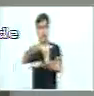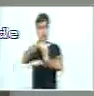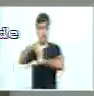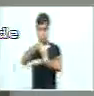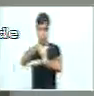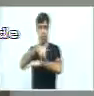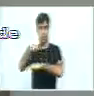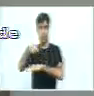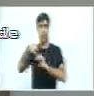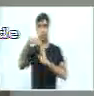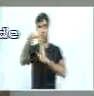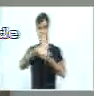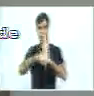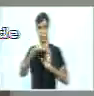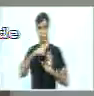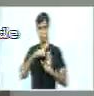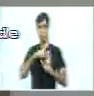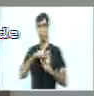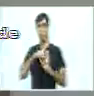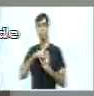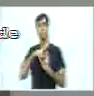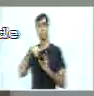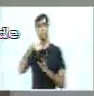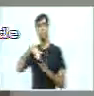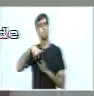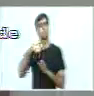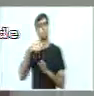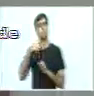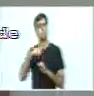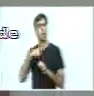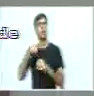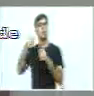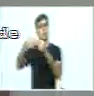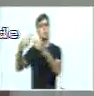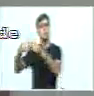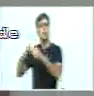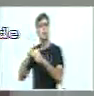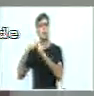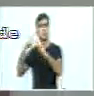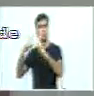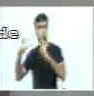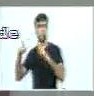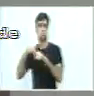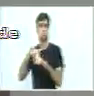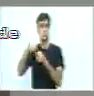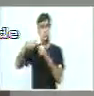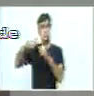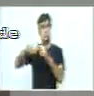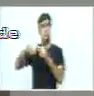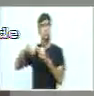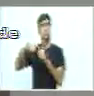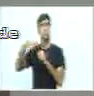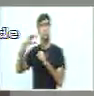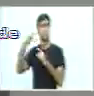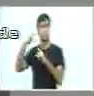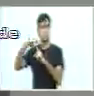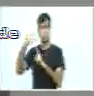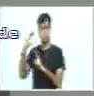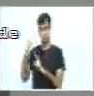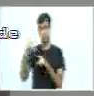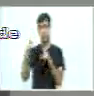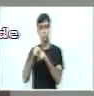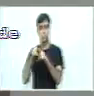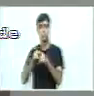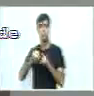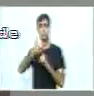é respaldado por iniciativas semelhantes em cidades como Florianópolis, Curitiba, Jundiaí, no interior de